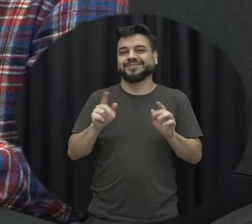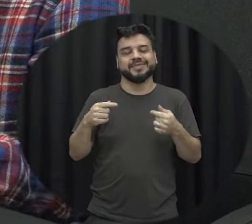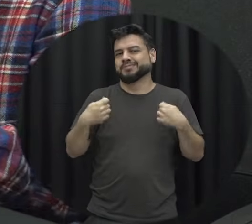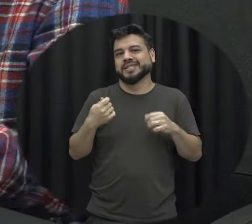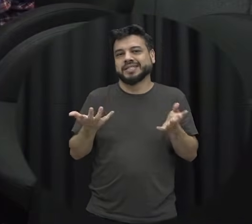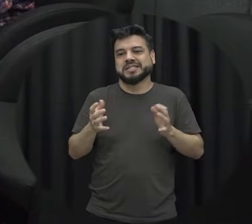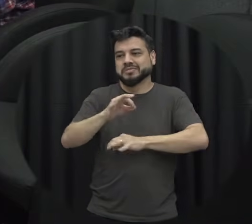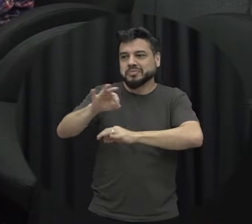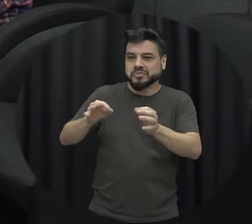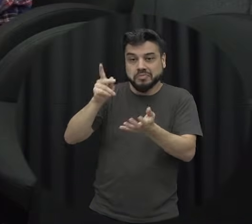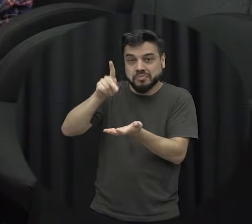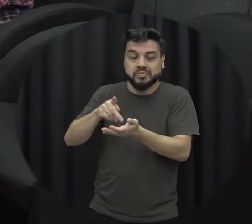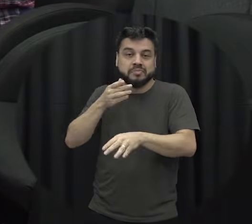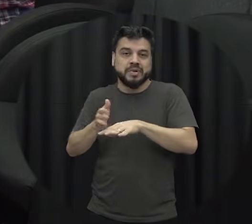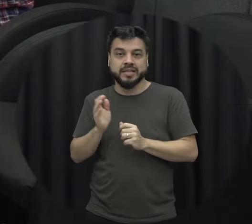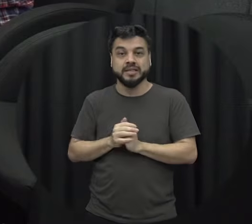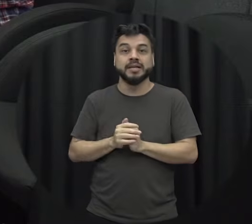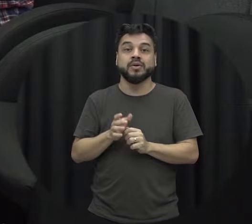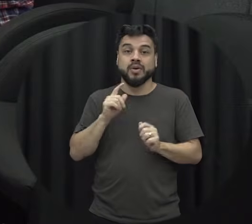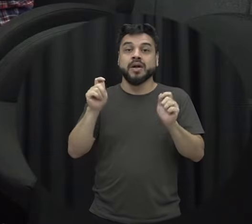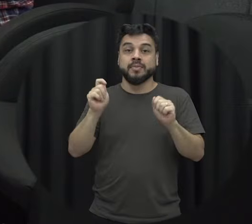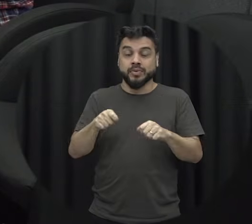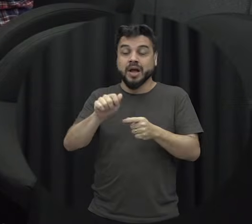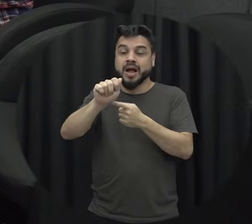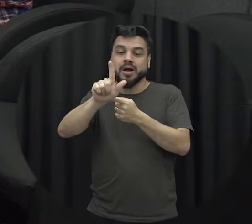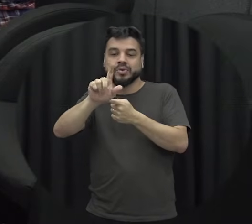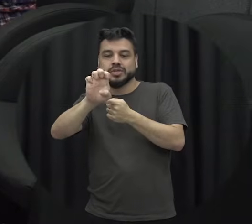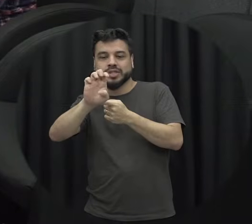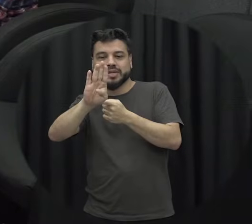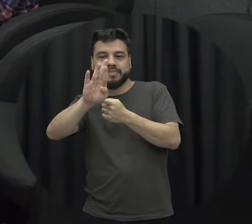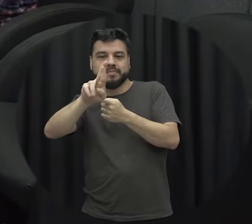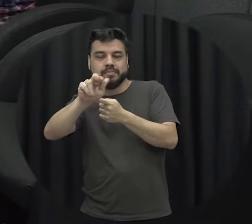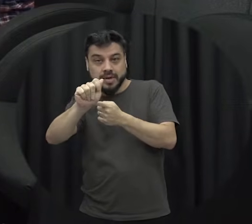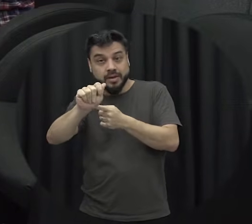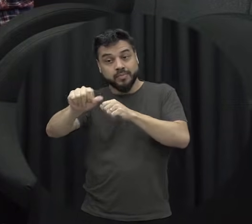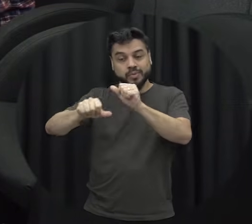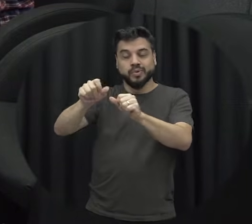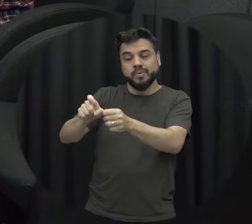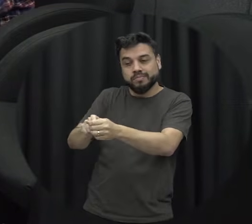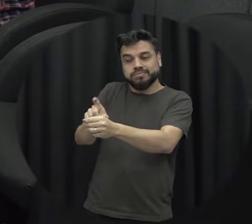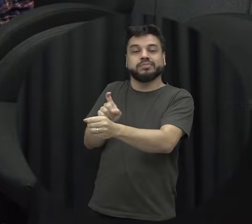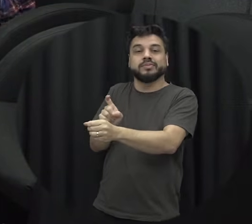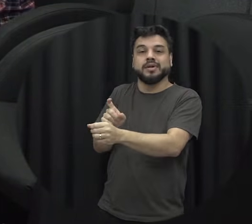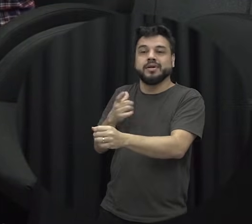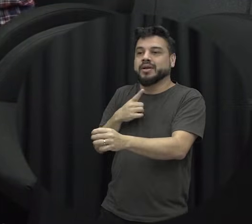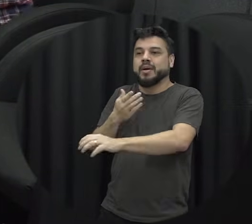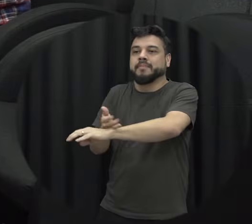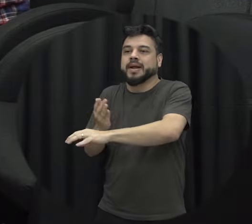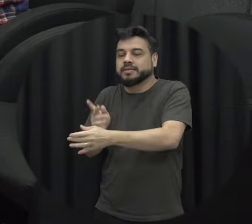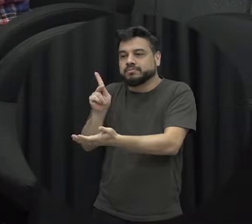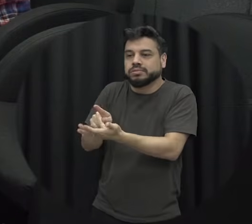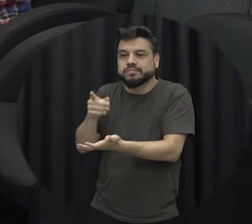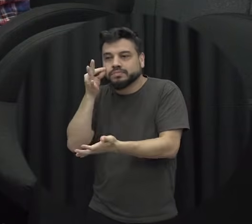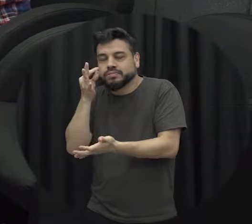possibilitou a matemática se descolar das práticas cotidianas. Mas por que eu estou contando tudo isso? Por que eu estou falando de tudo